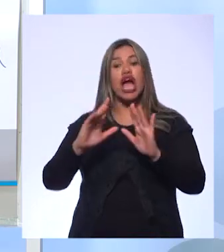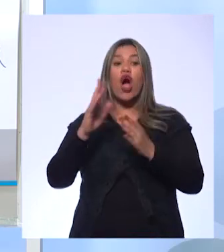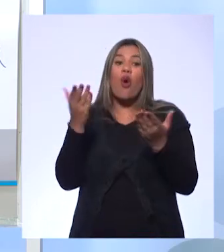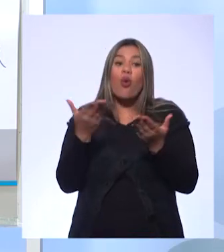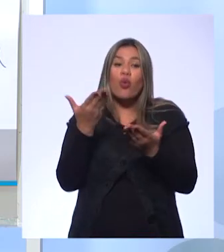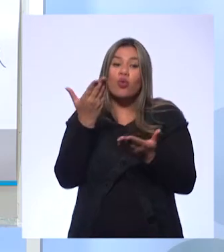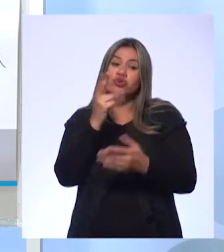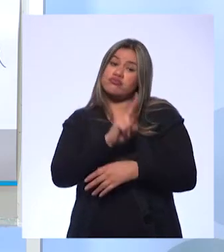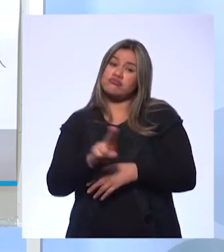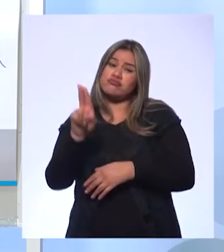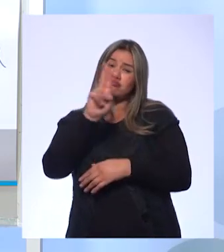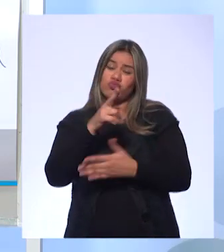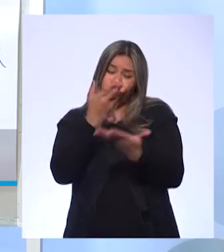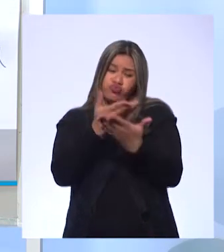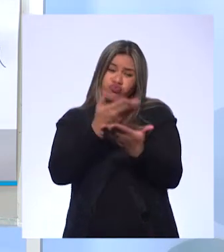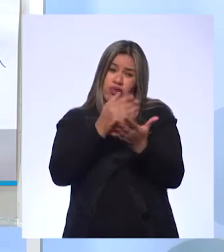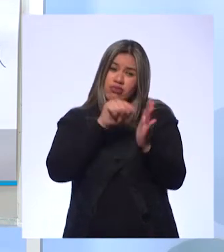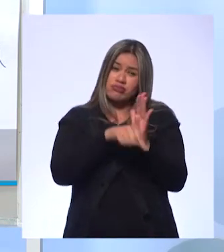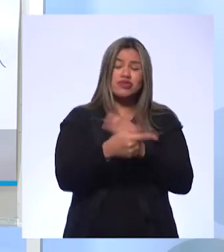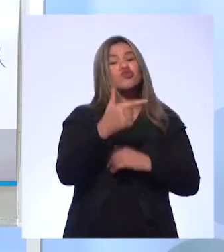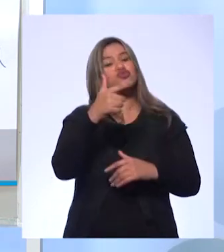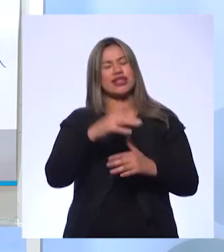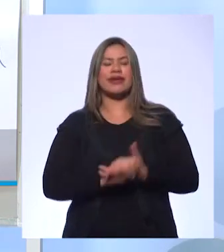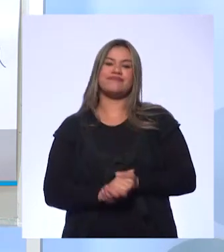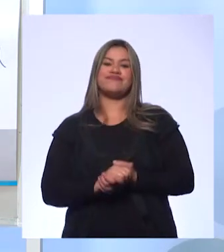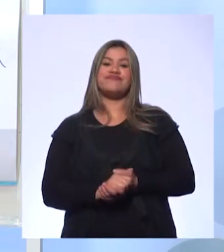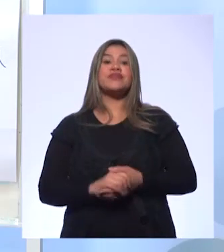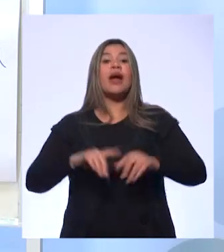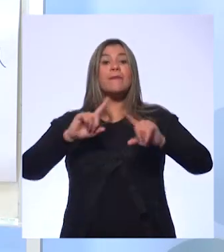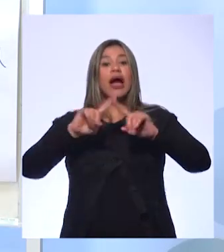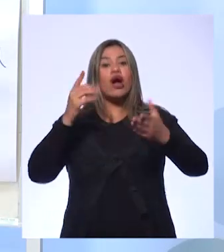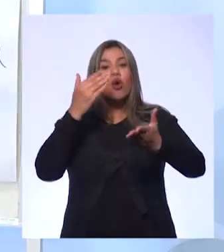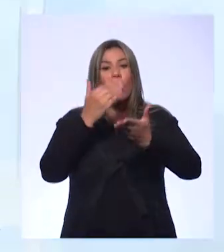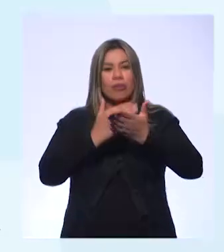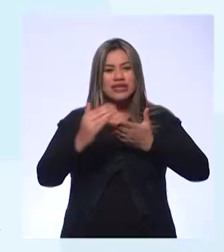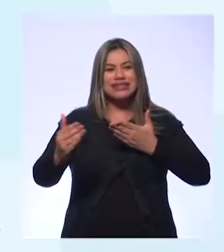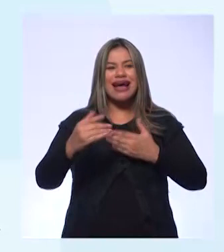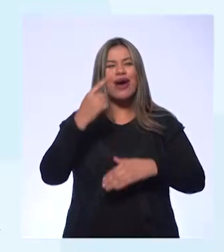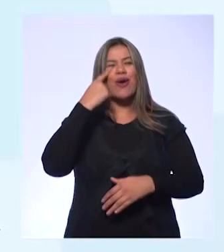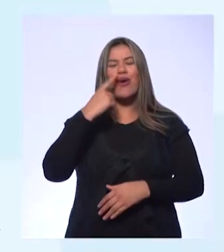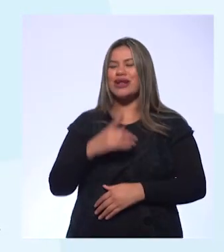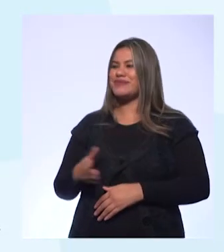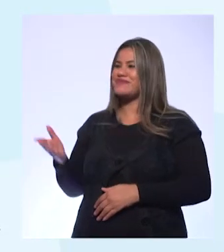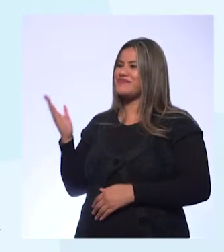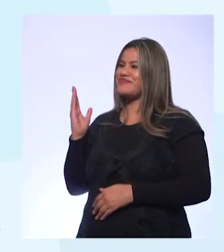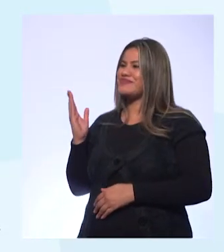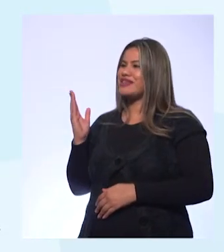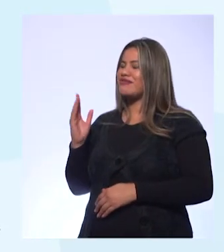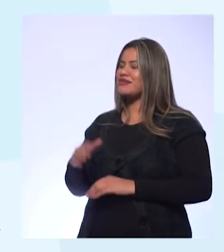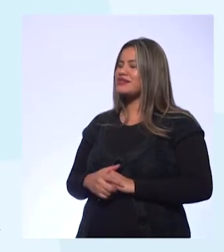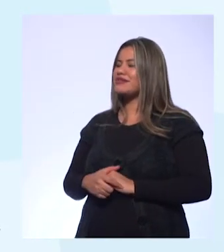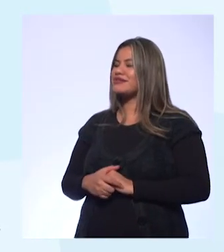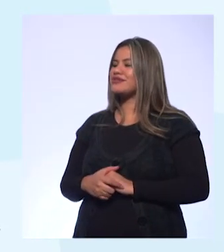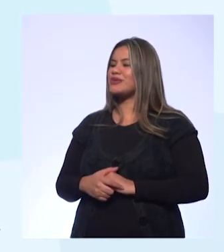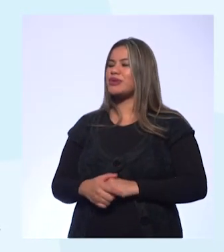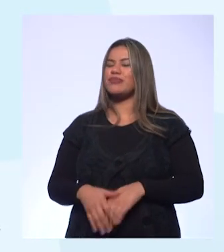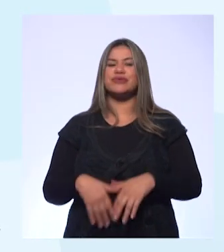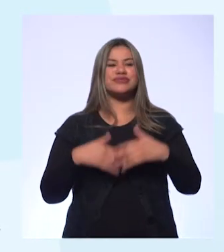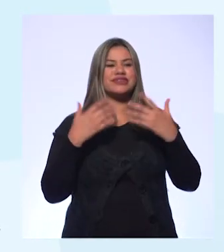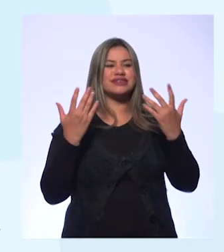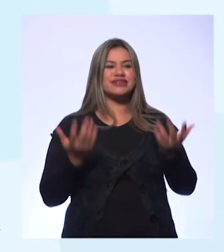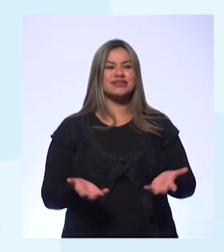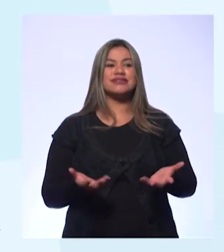então assim vamos fazer aquela pergunta de sempre né vou colocar para vocês essa imagem linda Oh e vamos